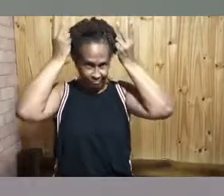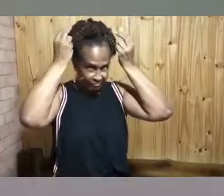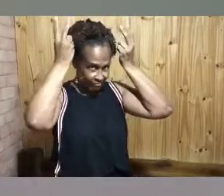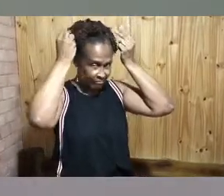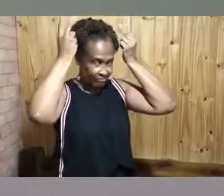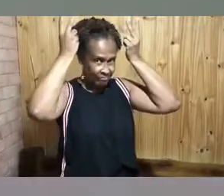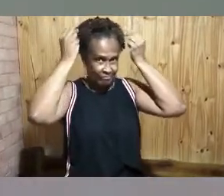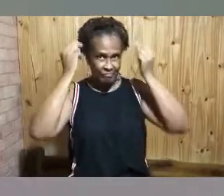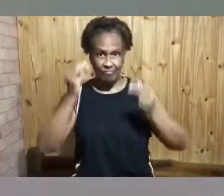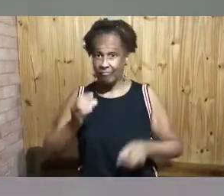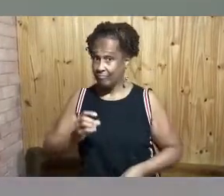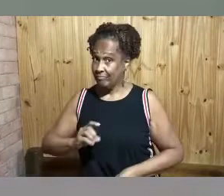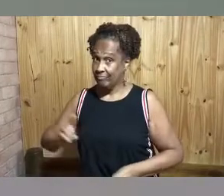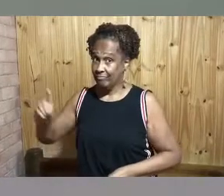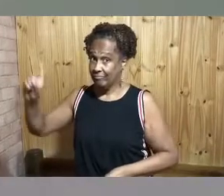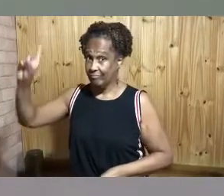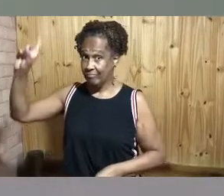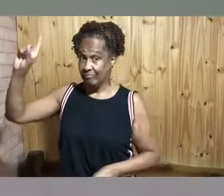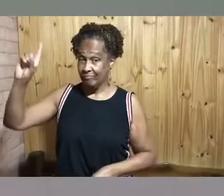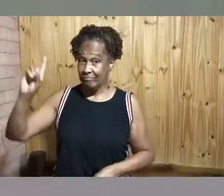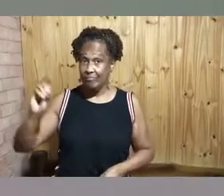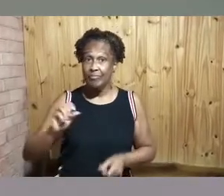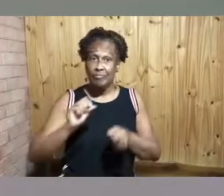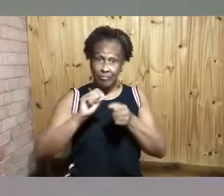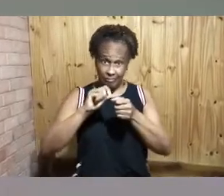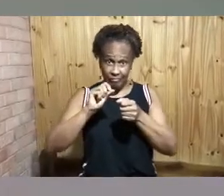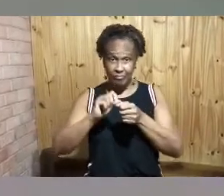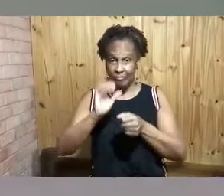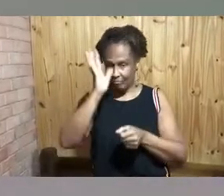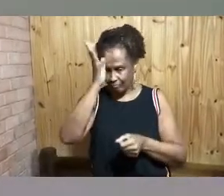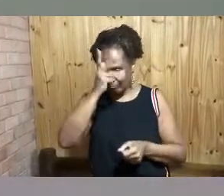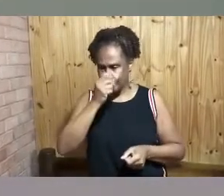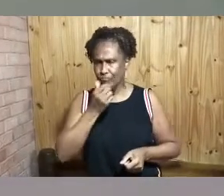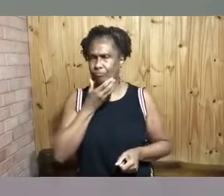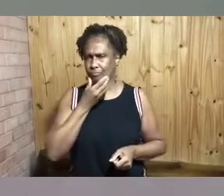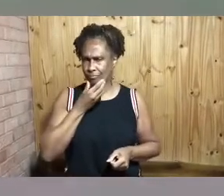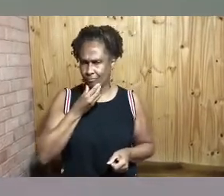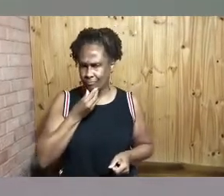dos coelhinhos. Foi